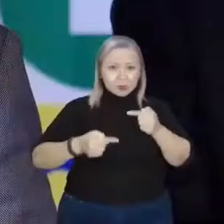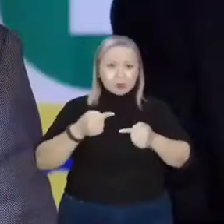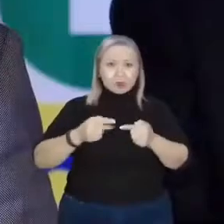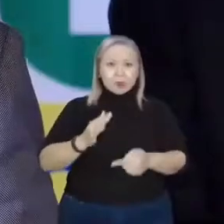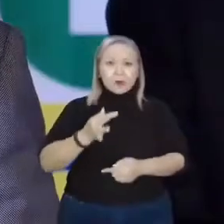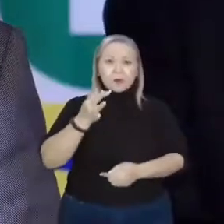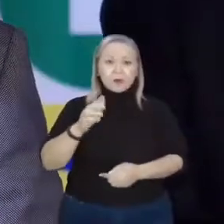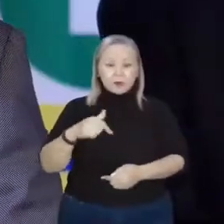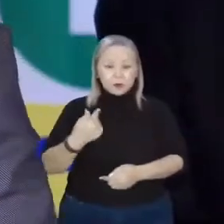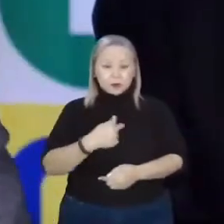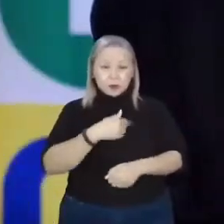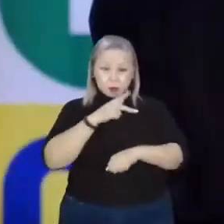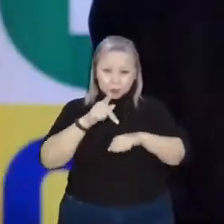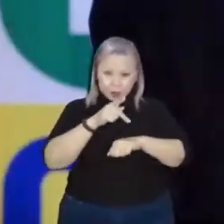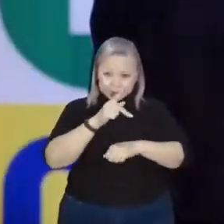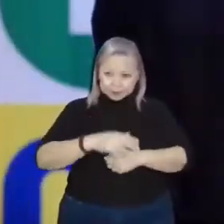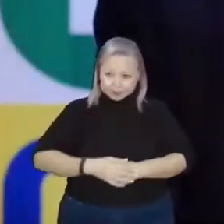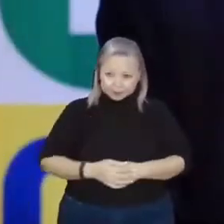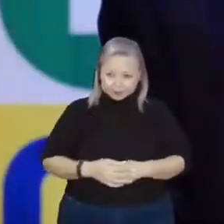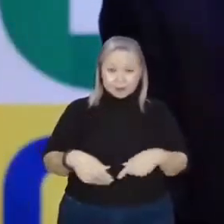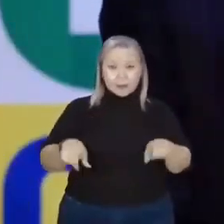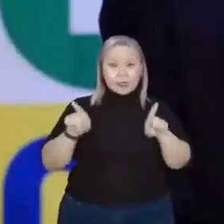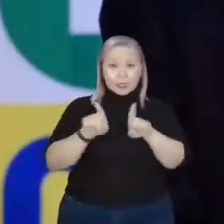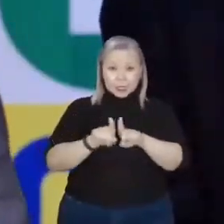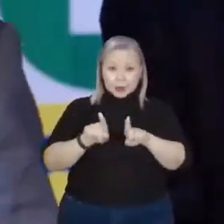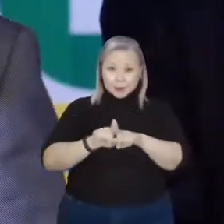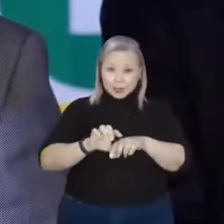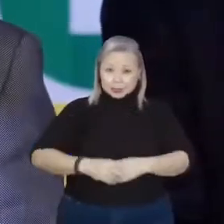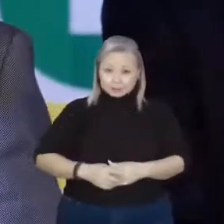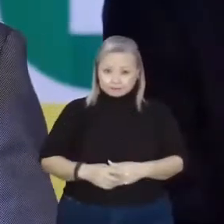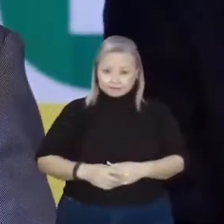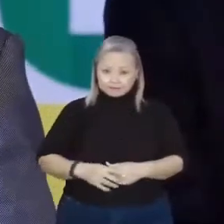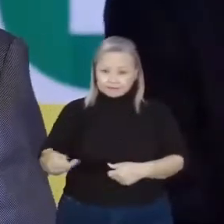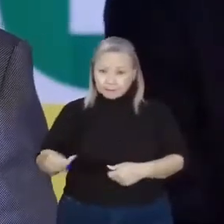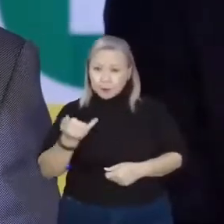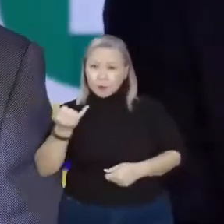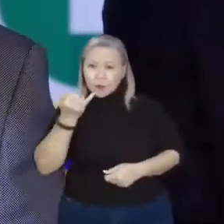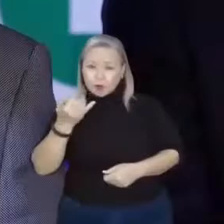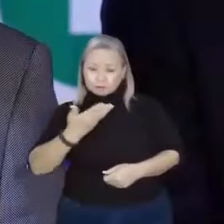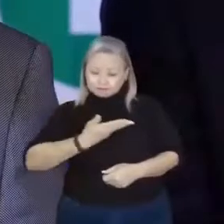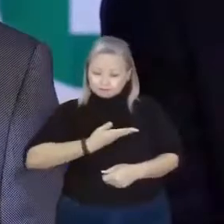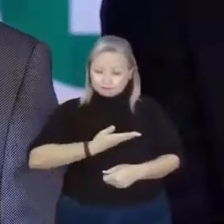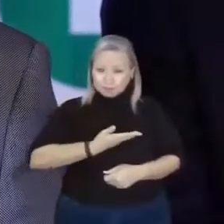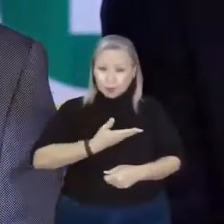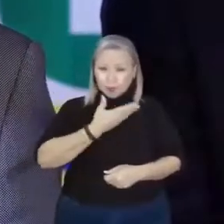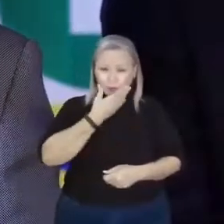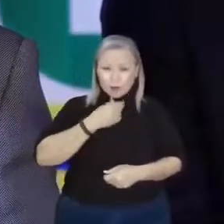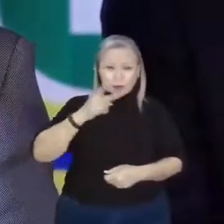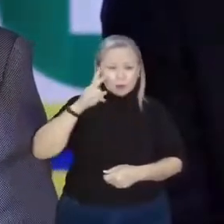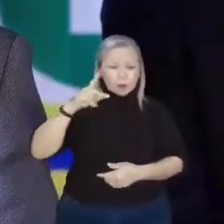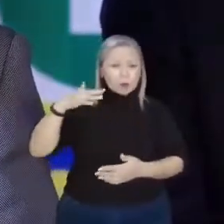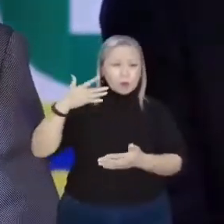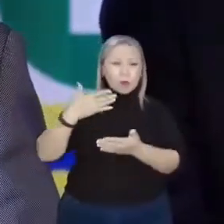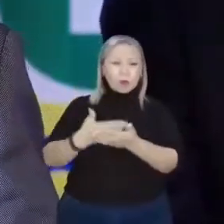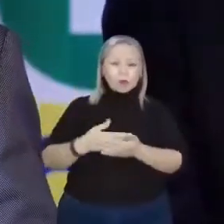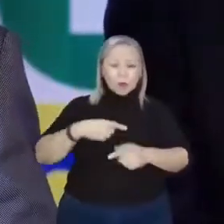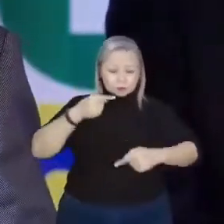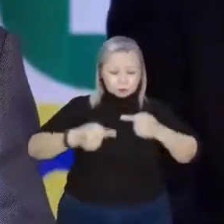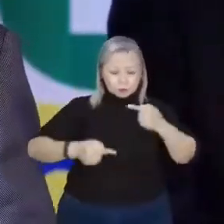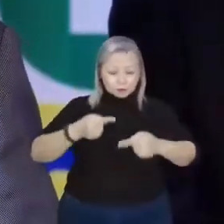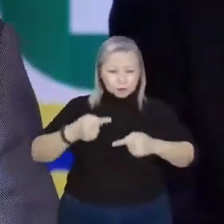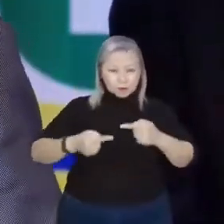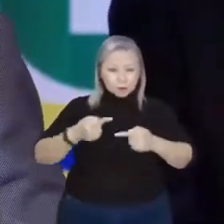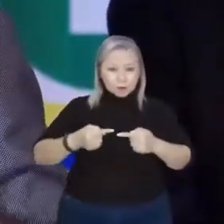país. Também um grande companheiro com uma história política consagrada